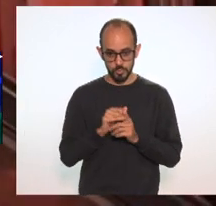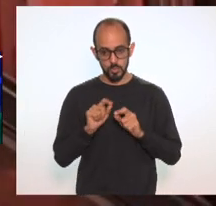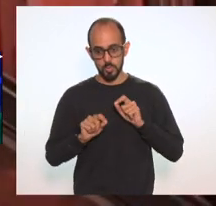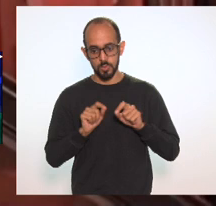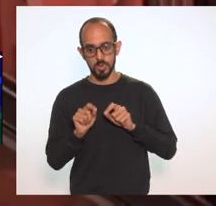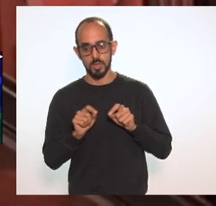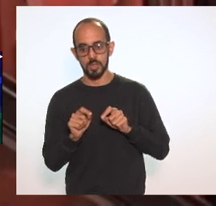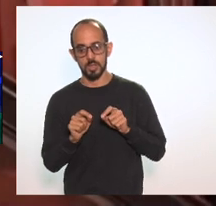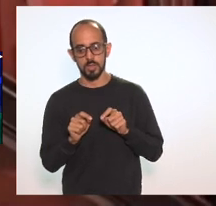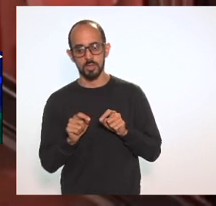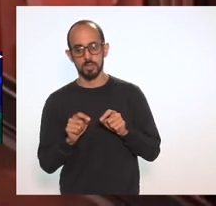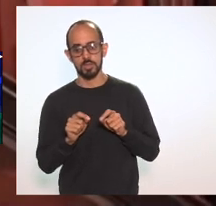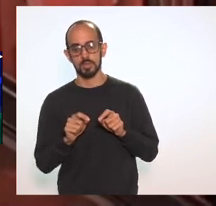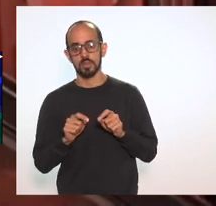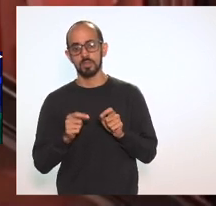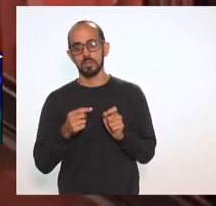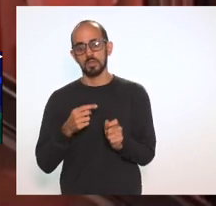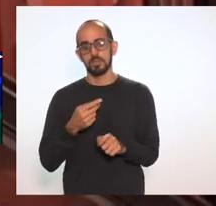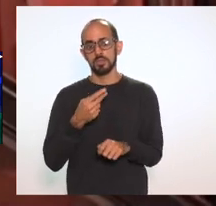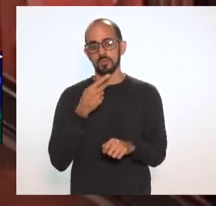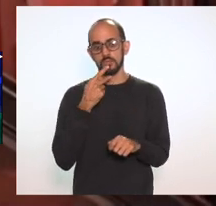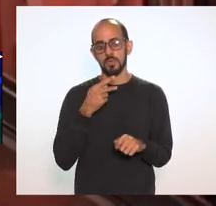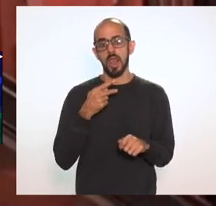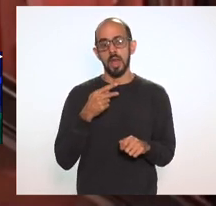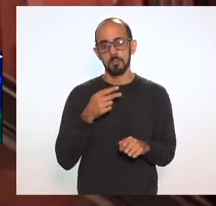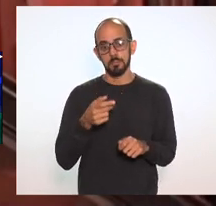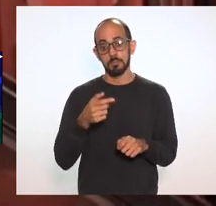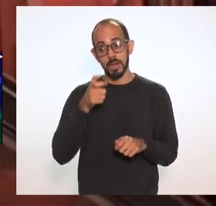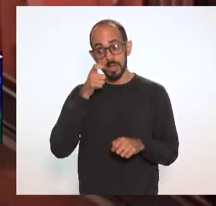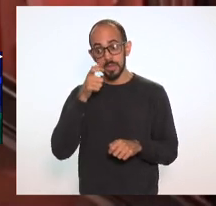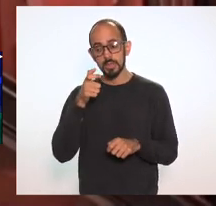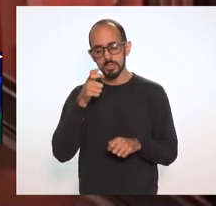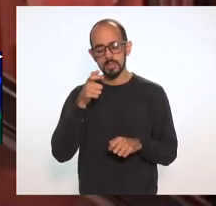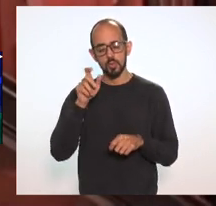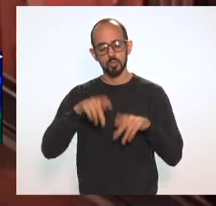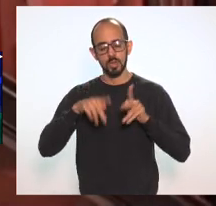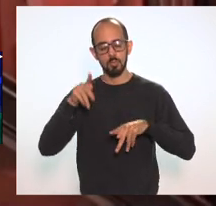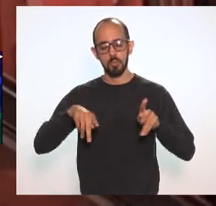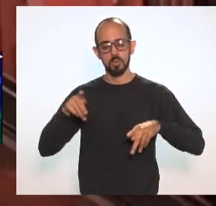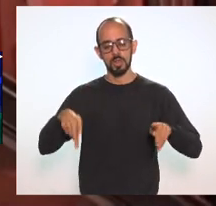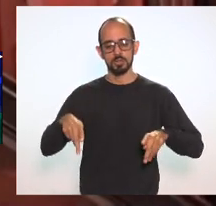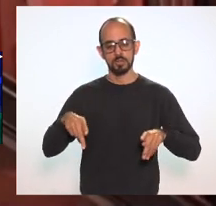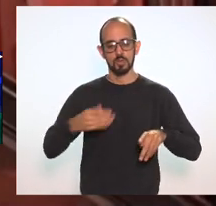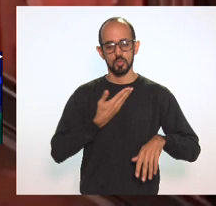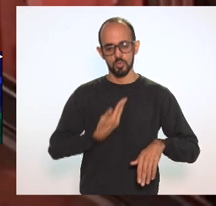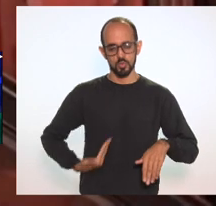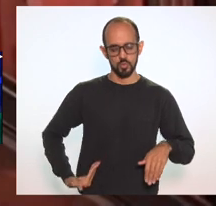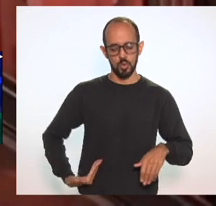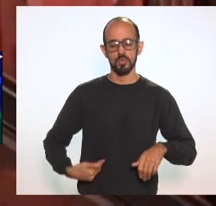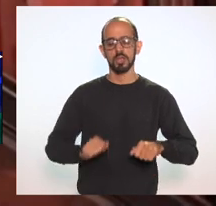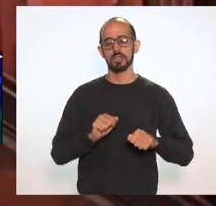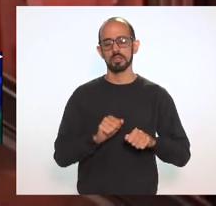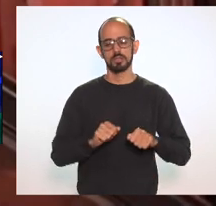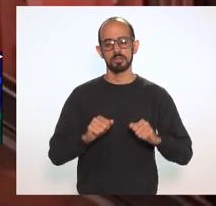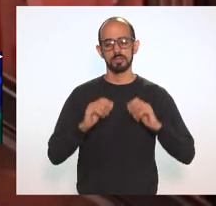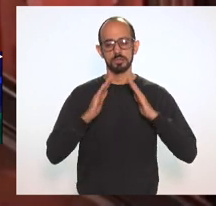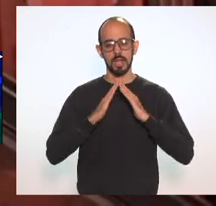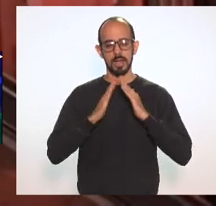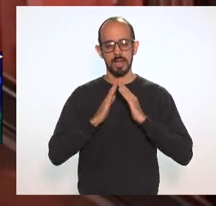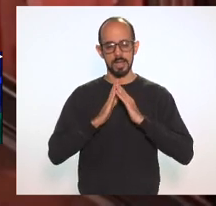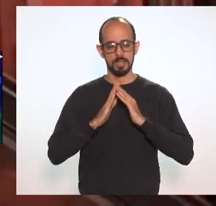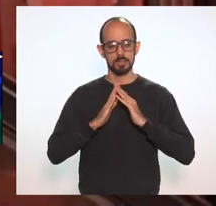atenção é a da nossa população dos nossos governantes desta casa